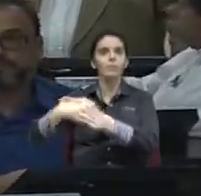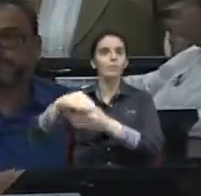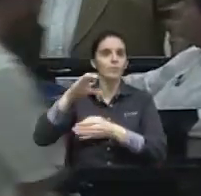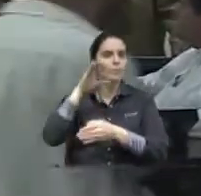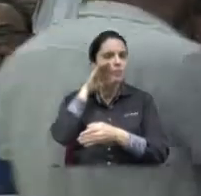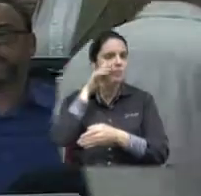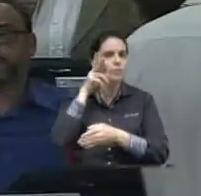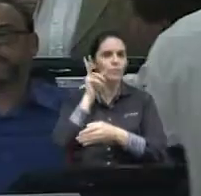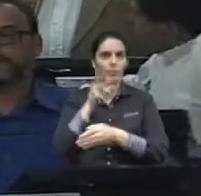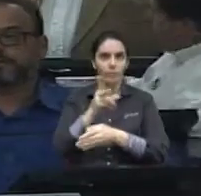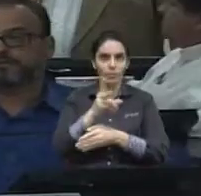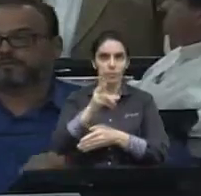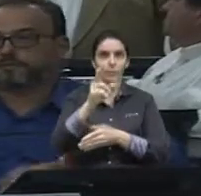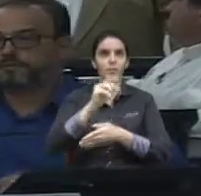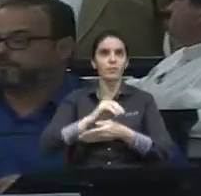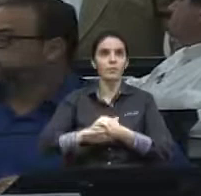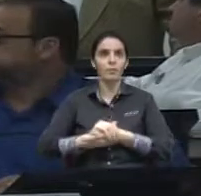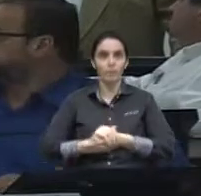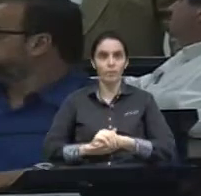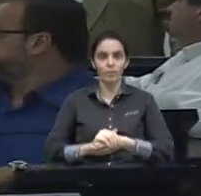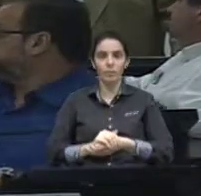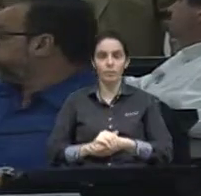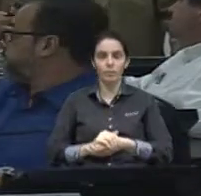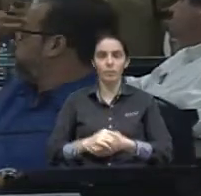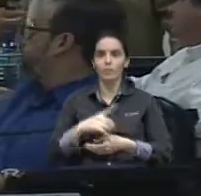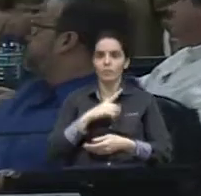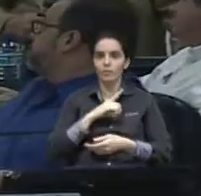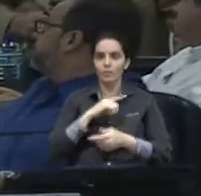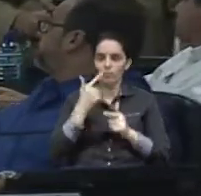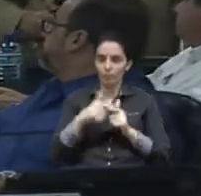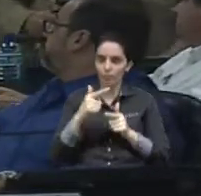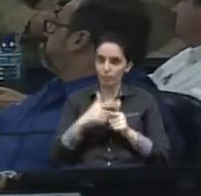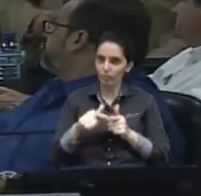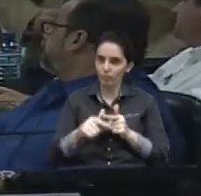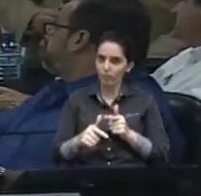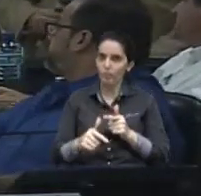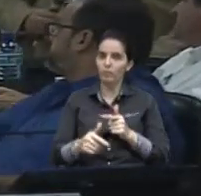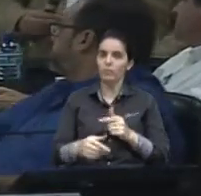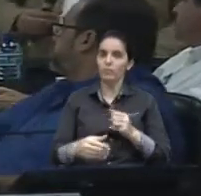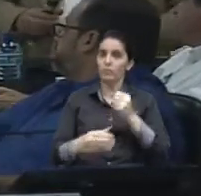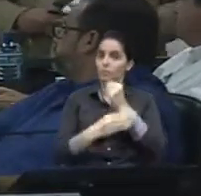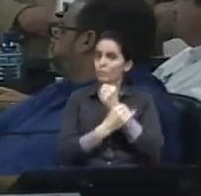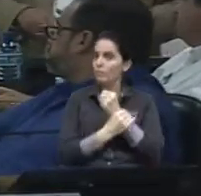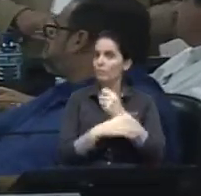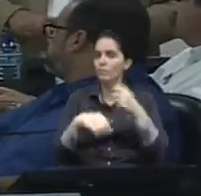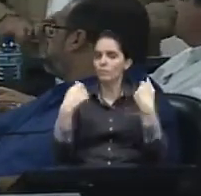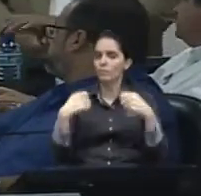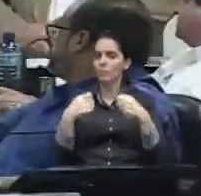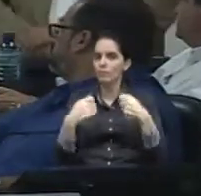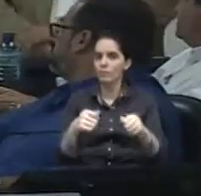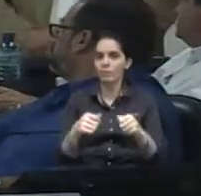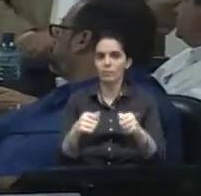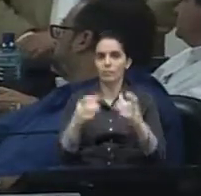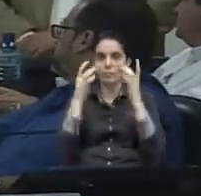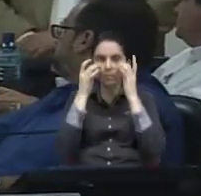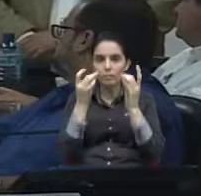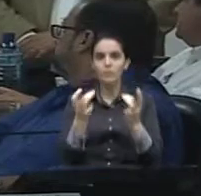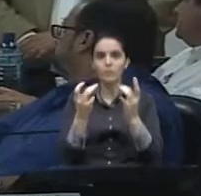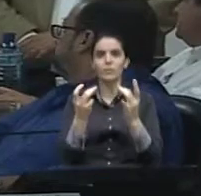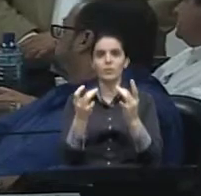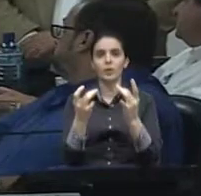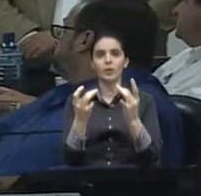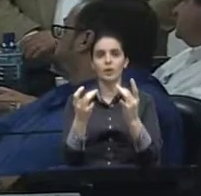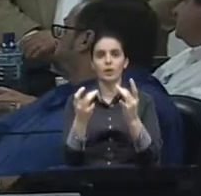ali. E realmente, ali nós temos um problema muito sério e nós temos que resolver isso de um jeito ou de outro.